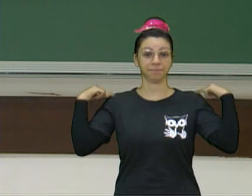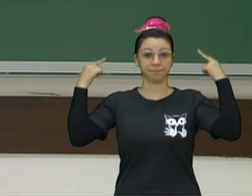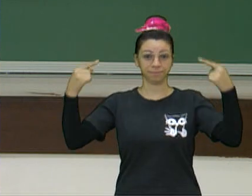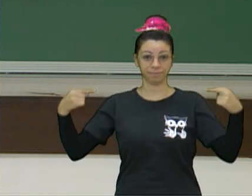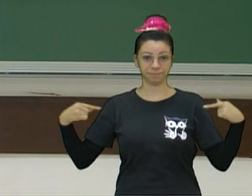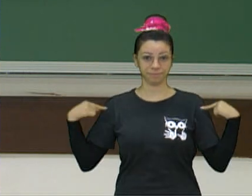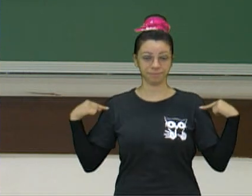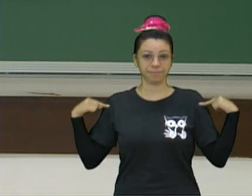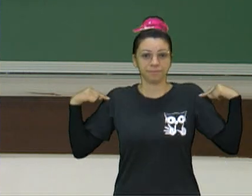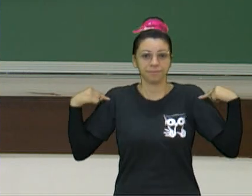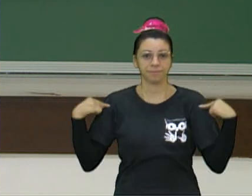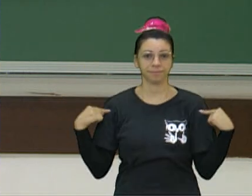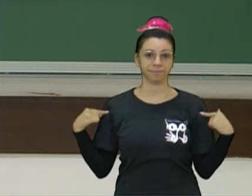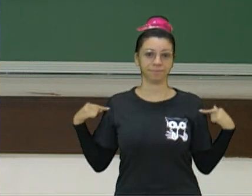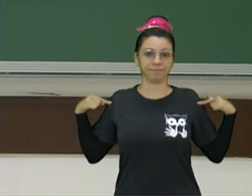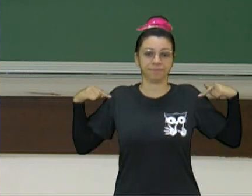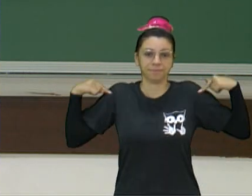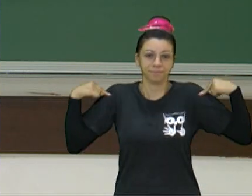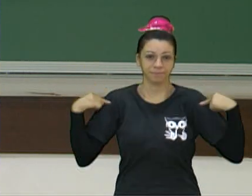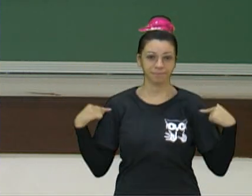frente,